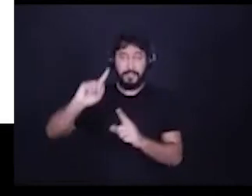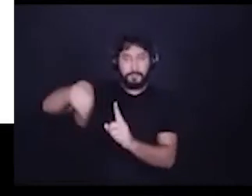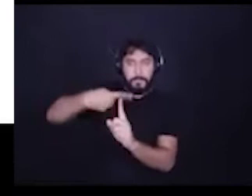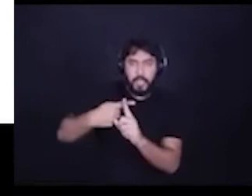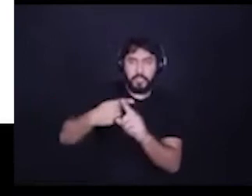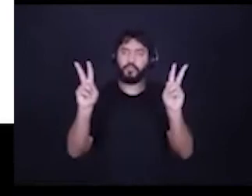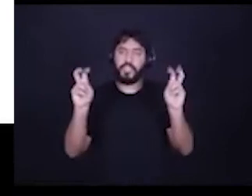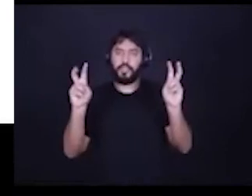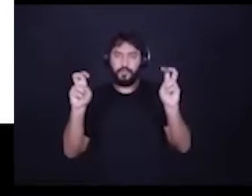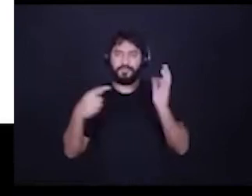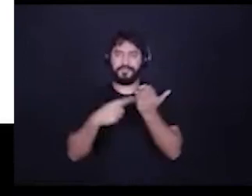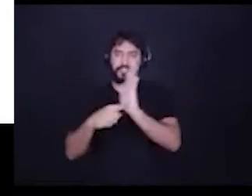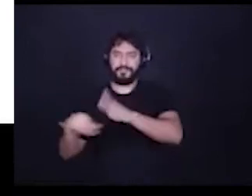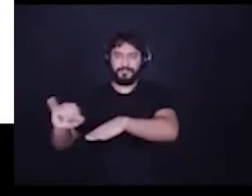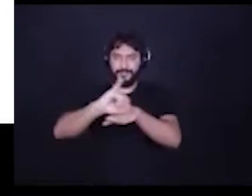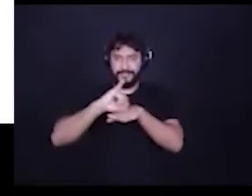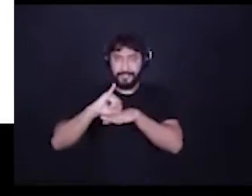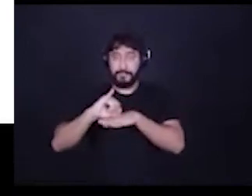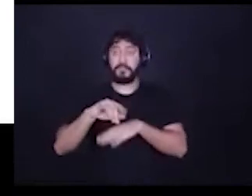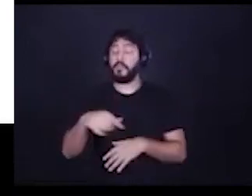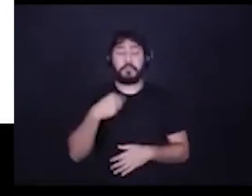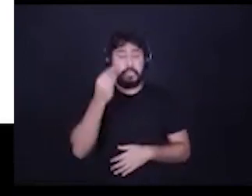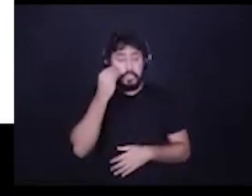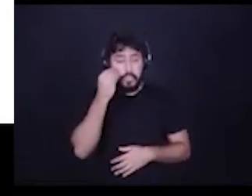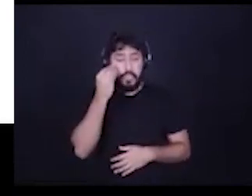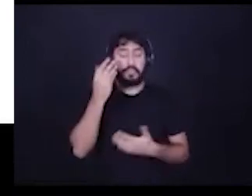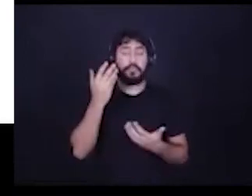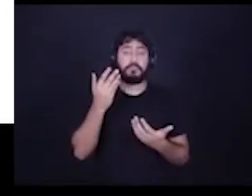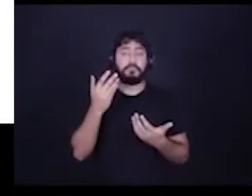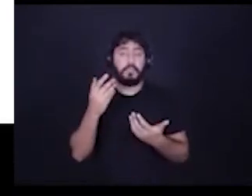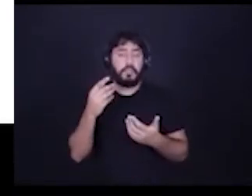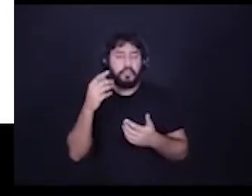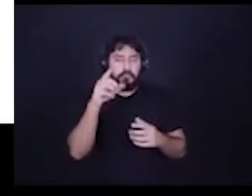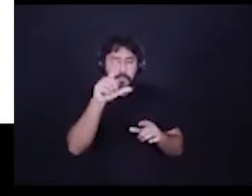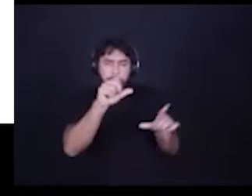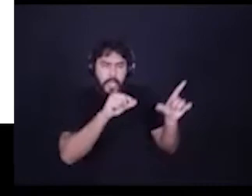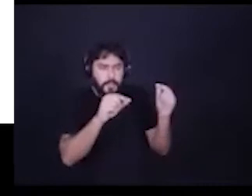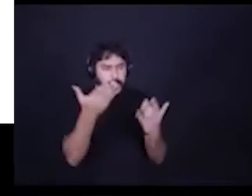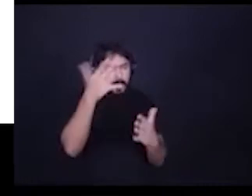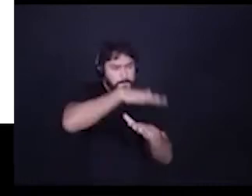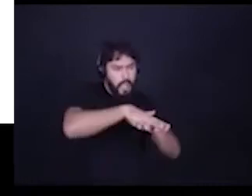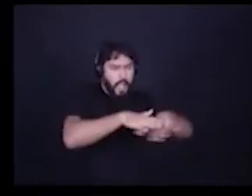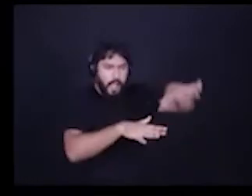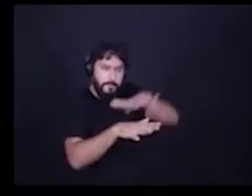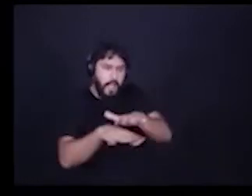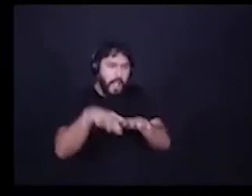E aí eu fui começando a experimentar, né, e tentar diferentes composições disso para ver como que isso se comportava.